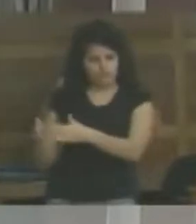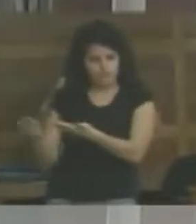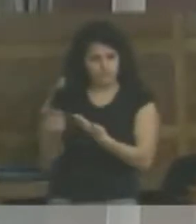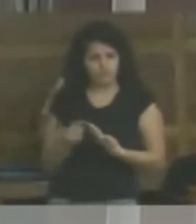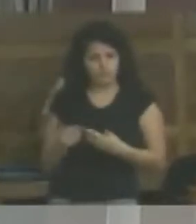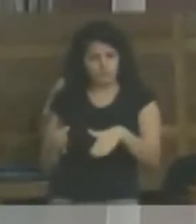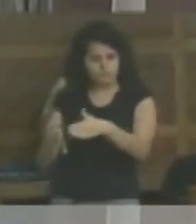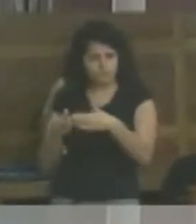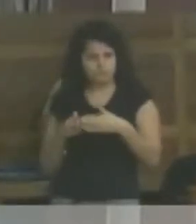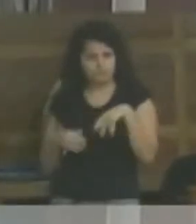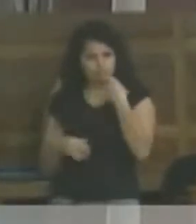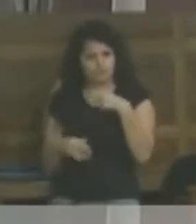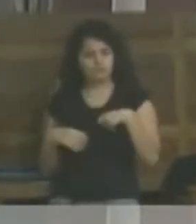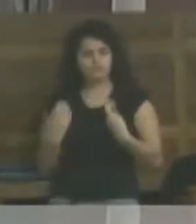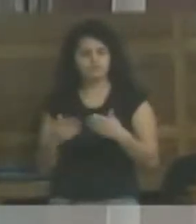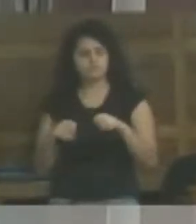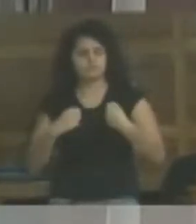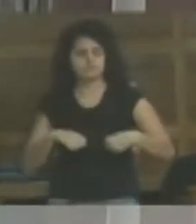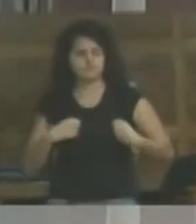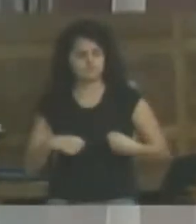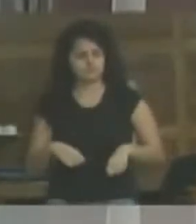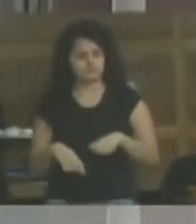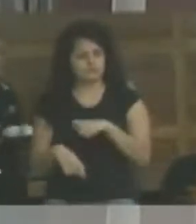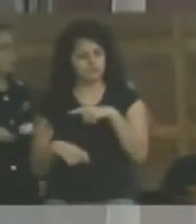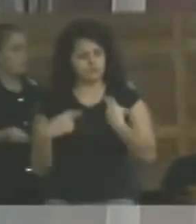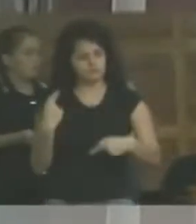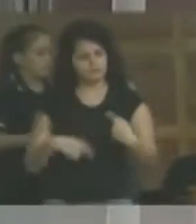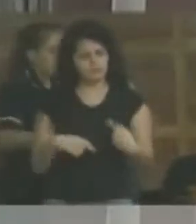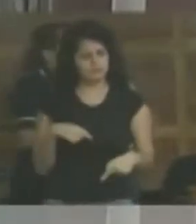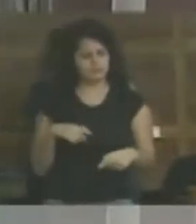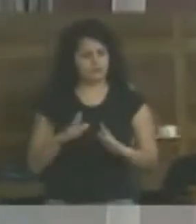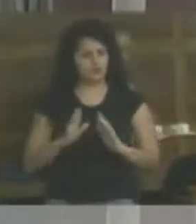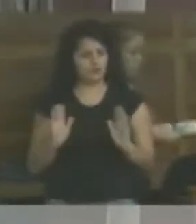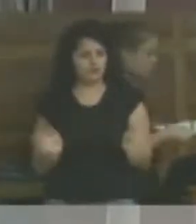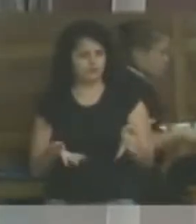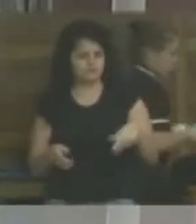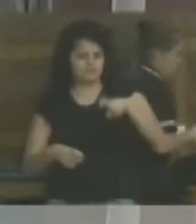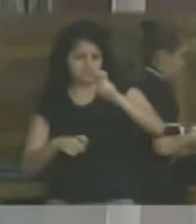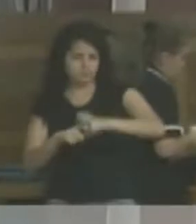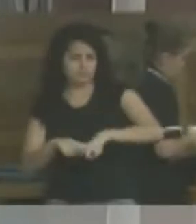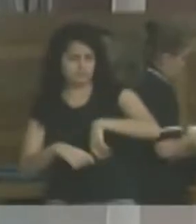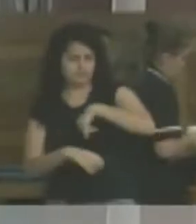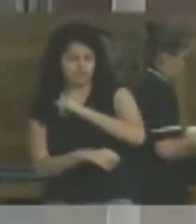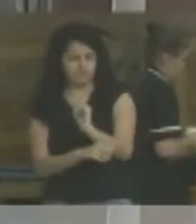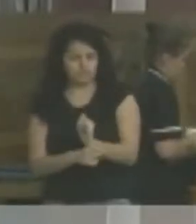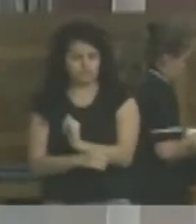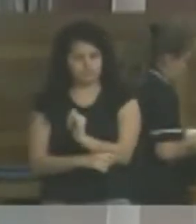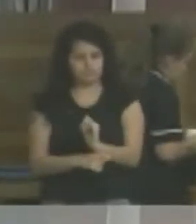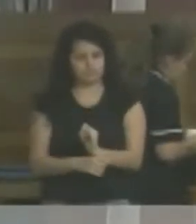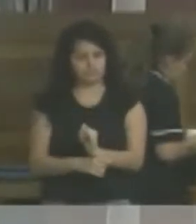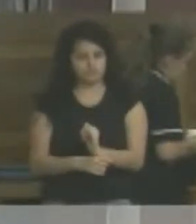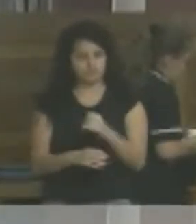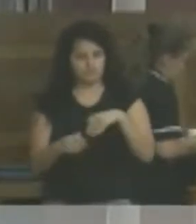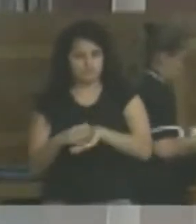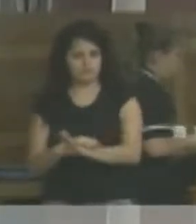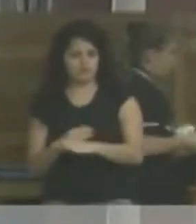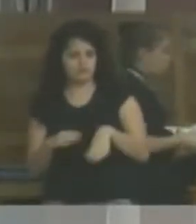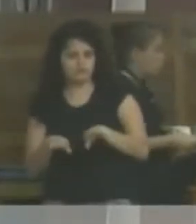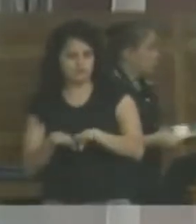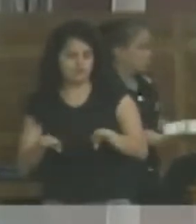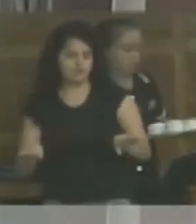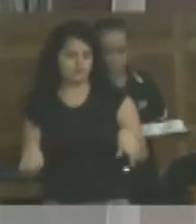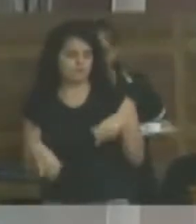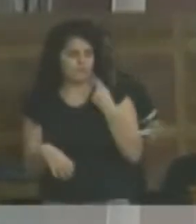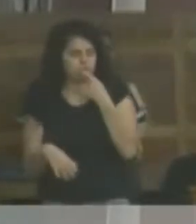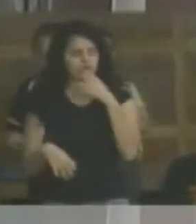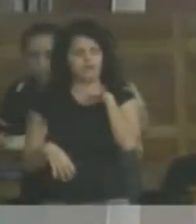nos olhos da gente e falar o que precisa. Isso é política. Agora, sentar na rede social, embaixo da cama, porque eu acho que onde ele está escondido, para falar mal